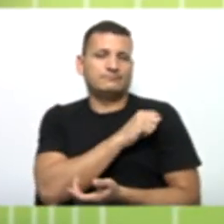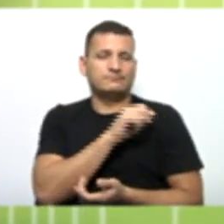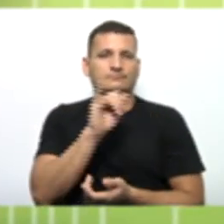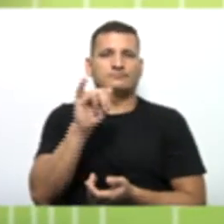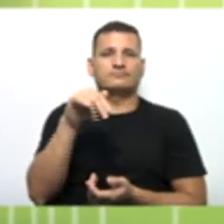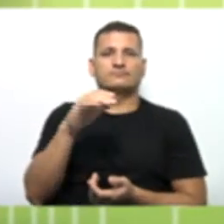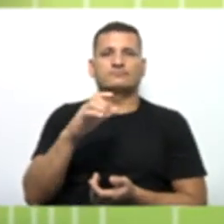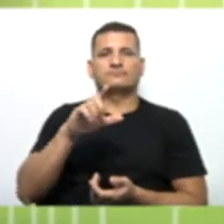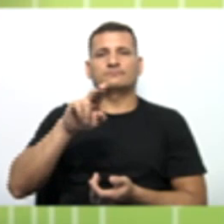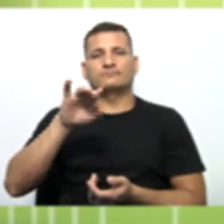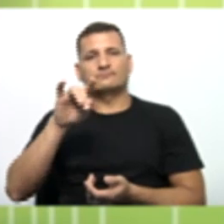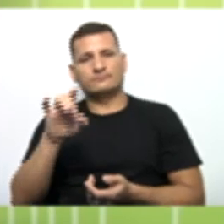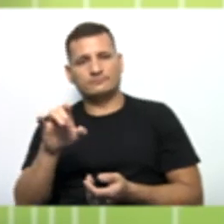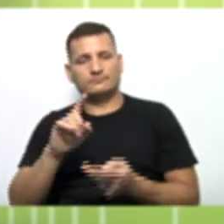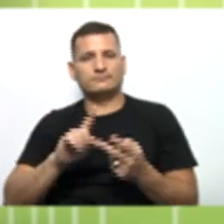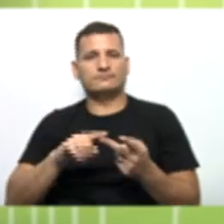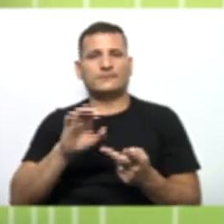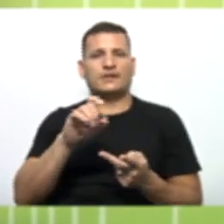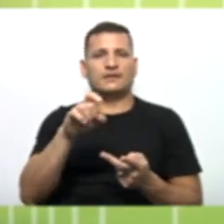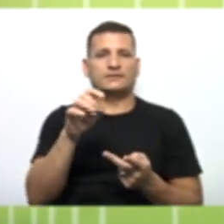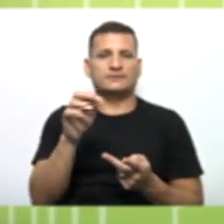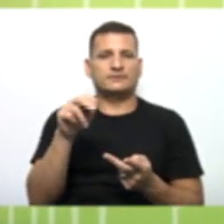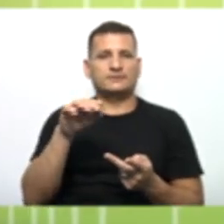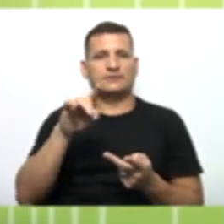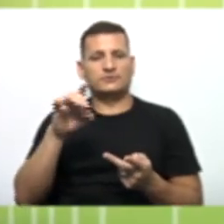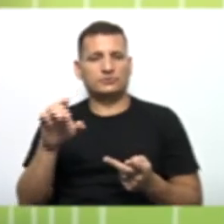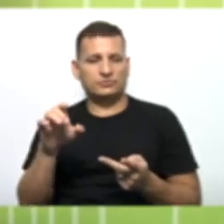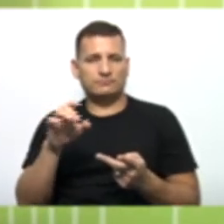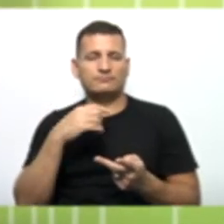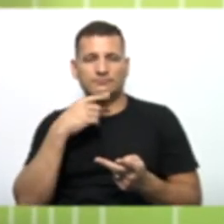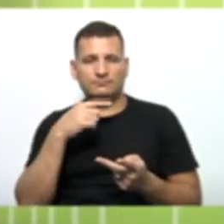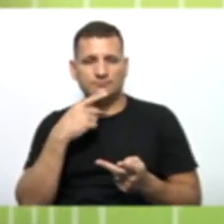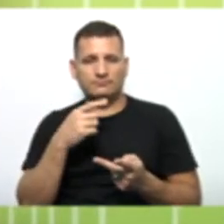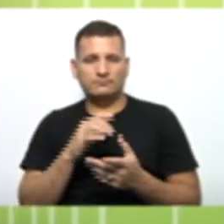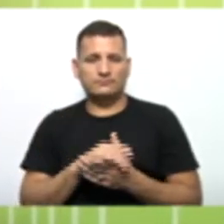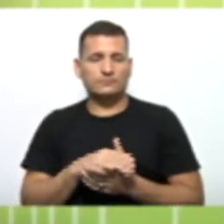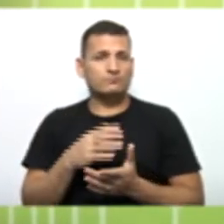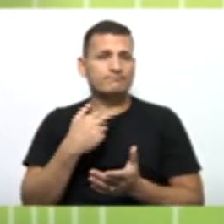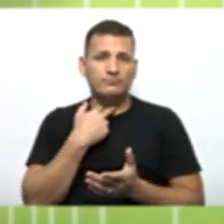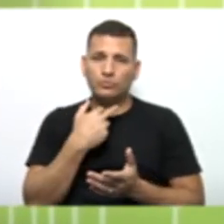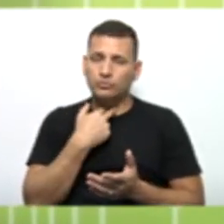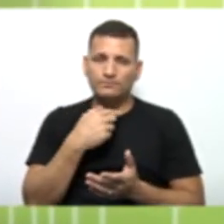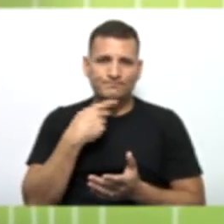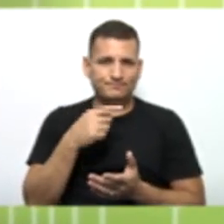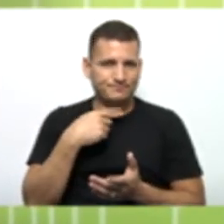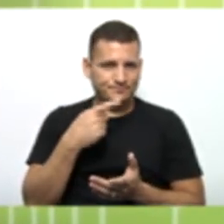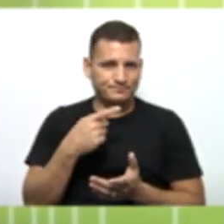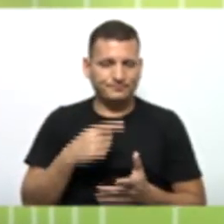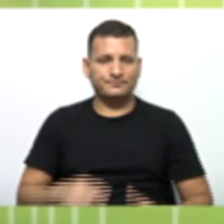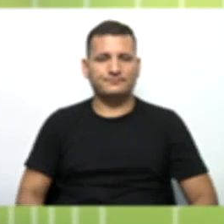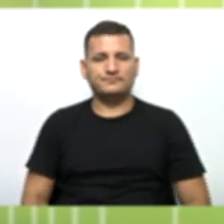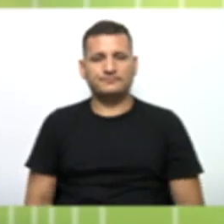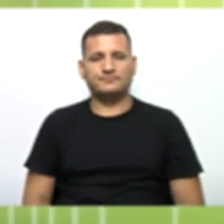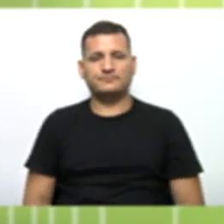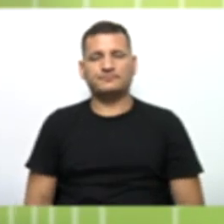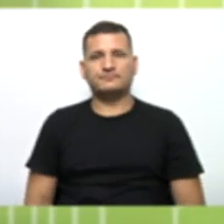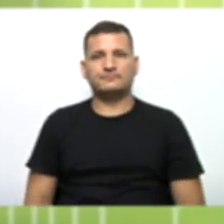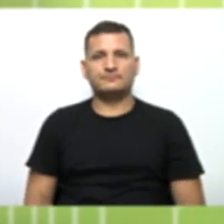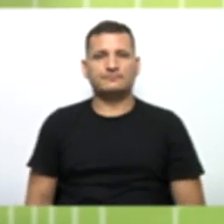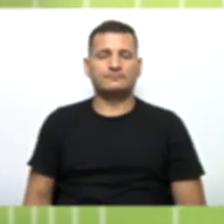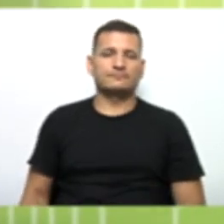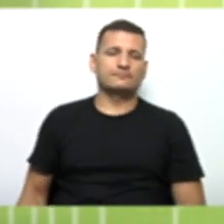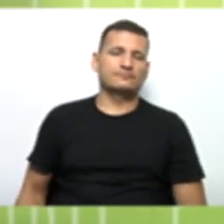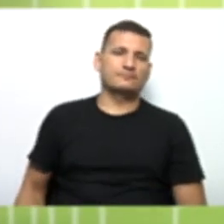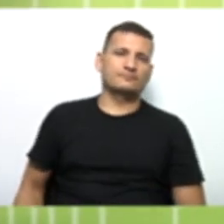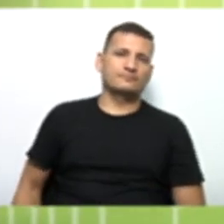do extend, certo? Isso não pode ter mais dúvida. Porque, ó, quando você tem